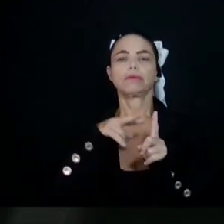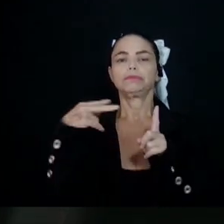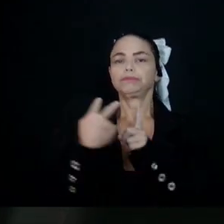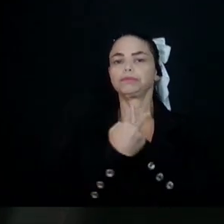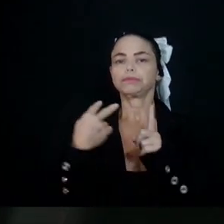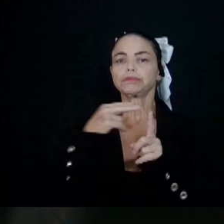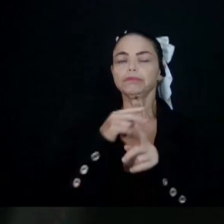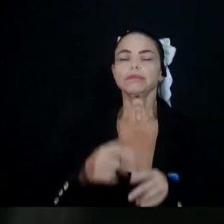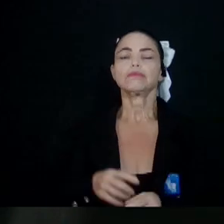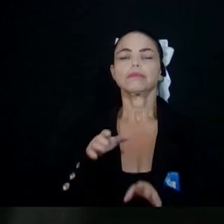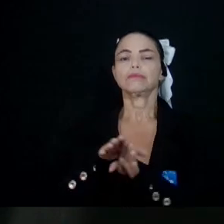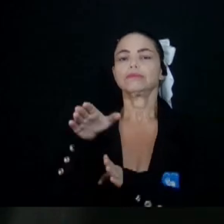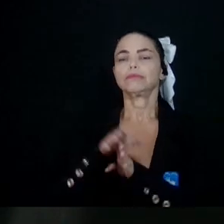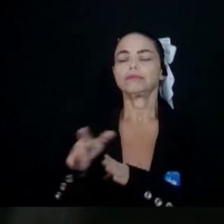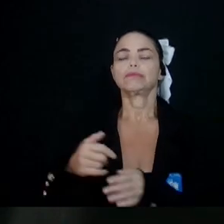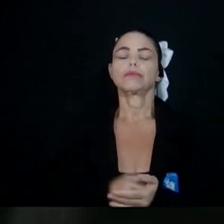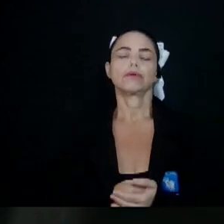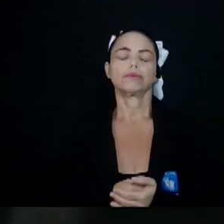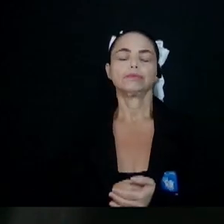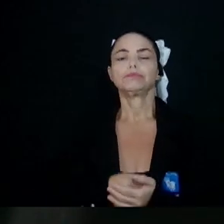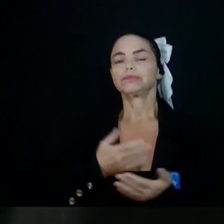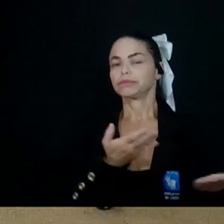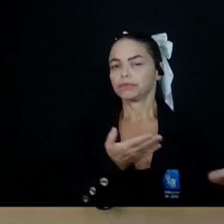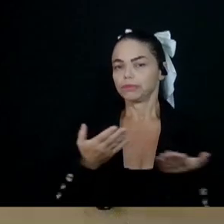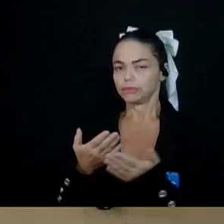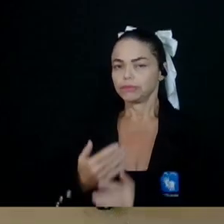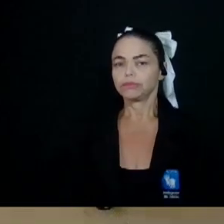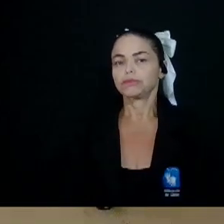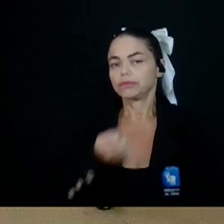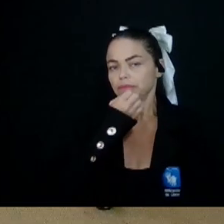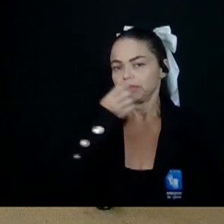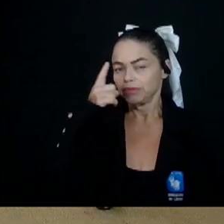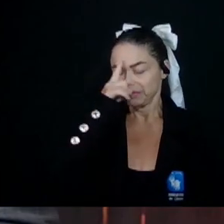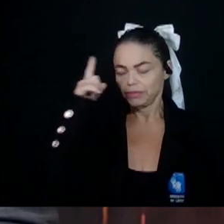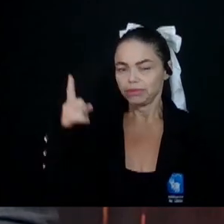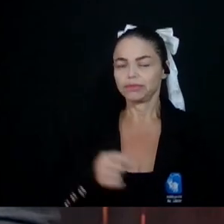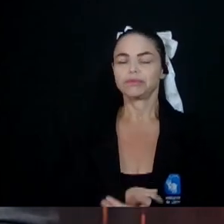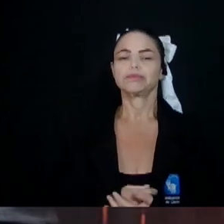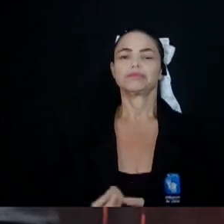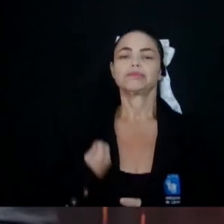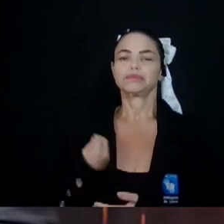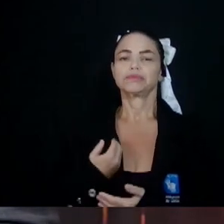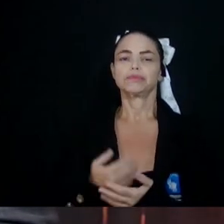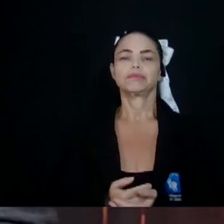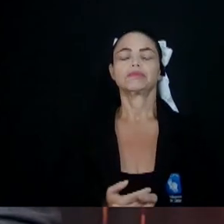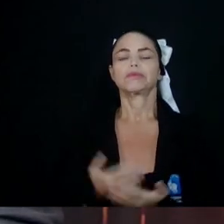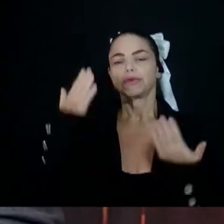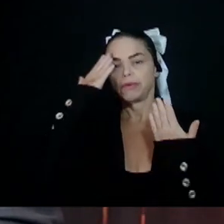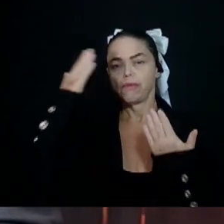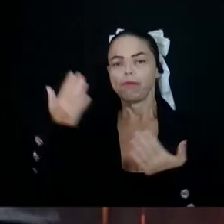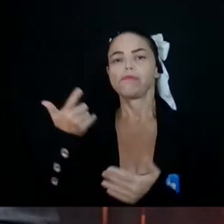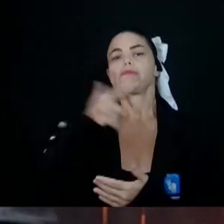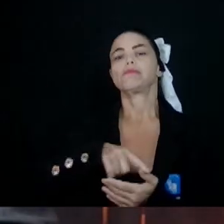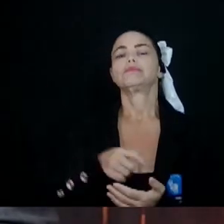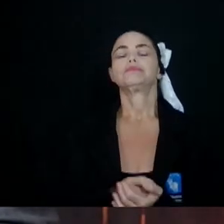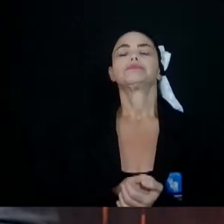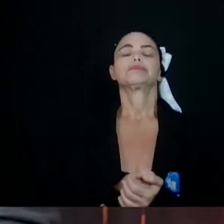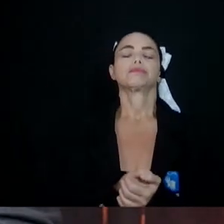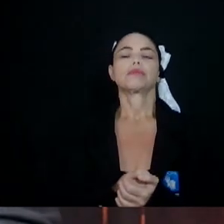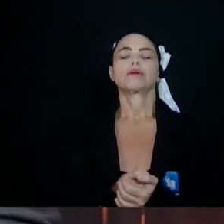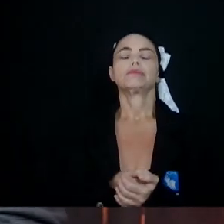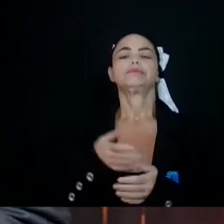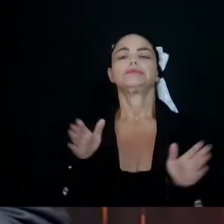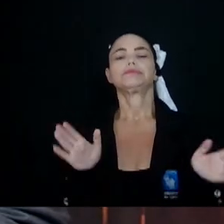nos orientando, né? Doutor, seja muito bem-vindo, bom dia, obrigada pela sua presença. Bom dia, eu que agradeço mais uma vez estar aqui com vocês para